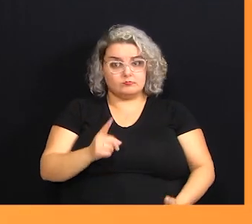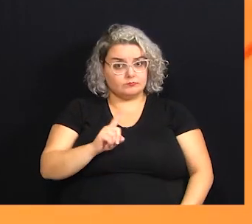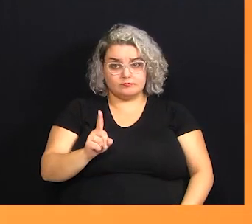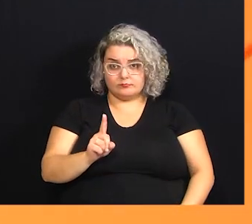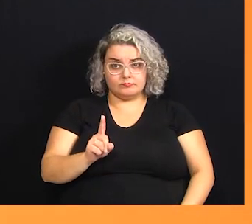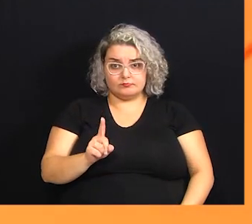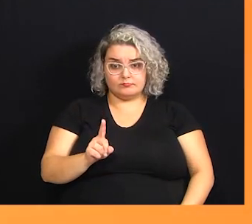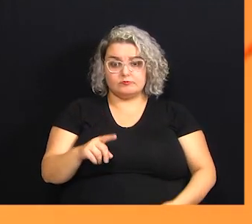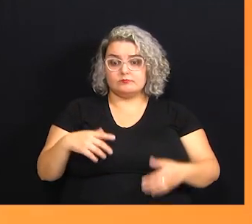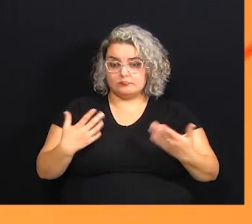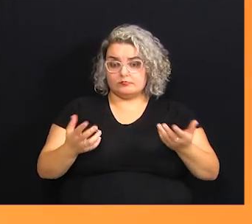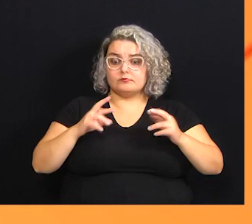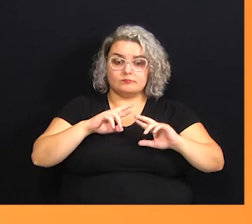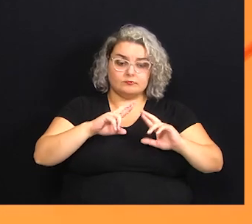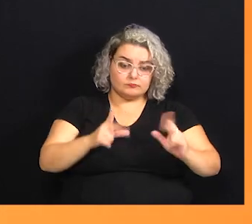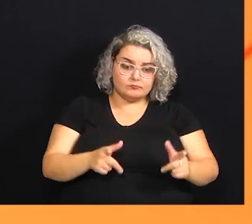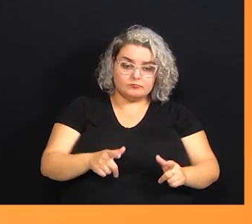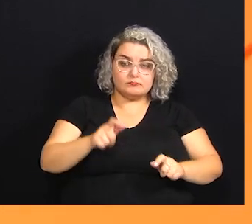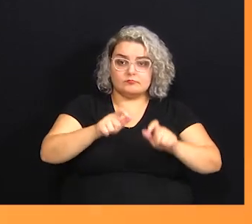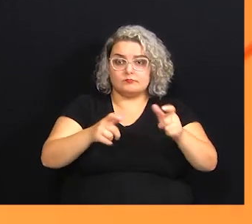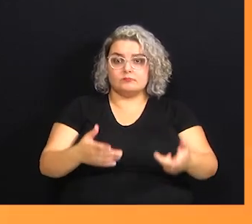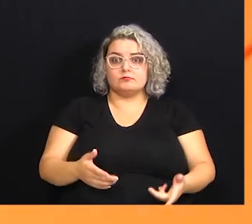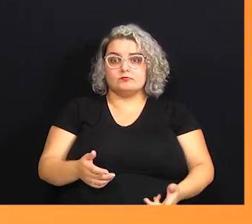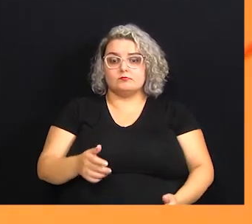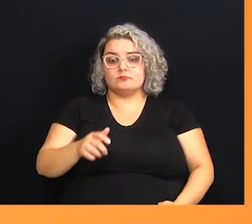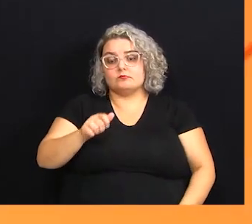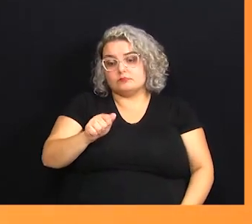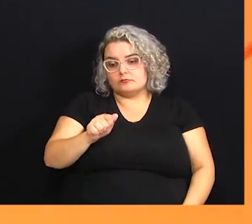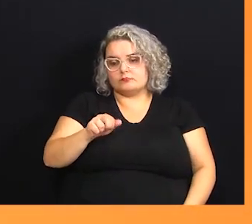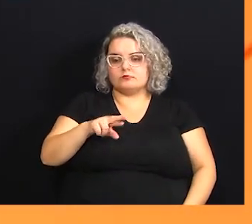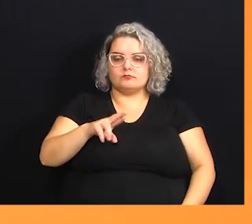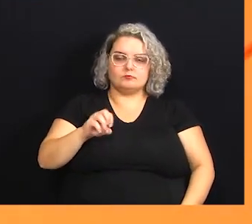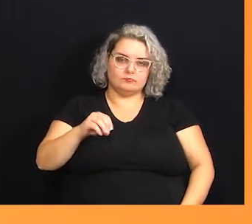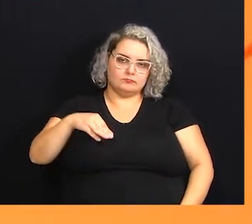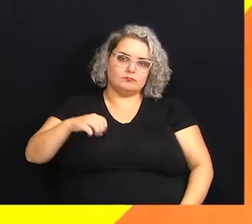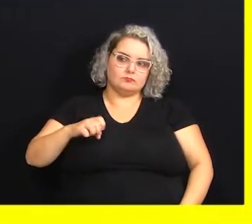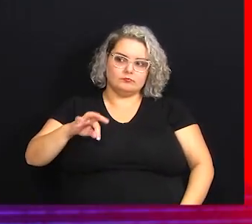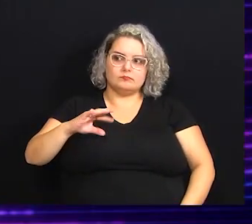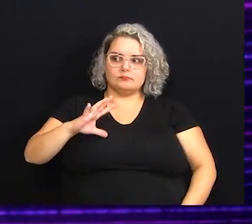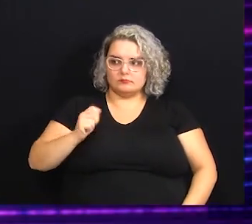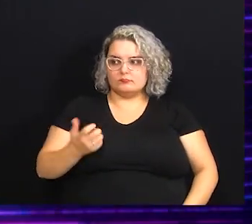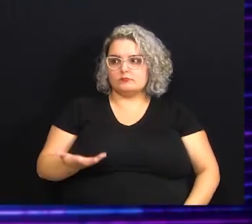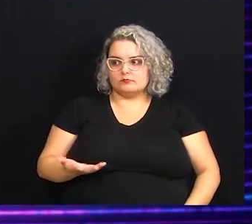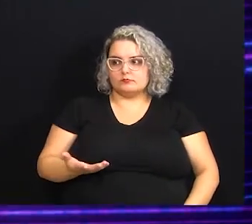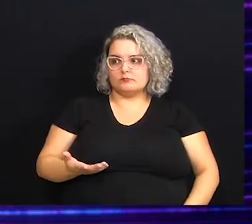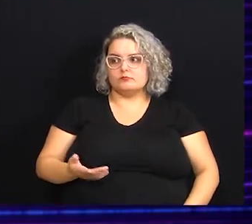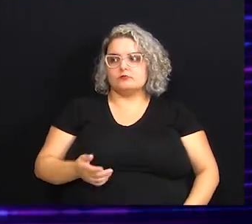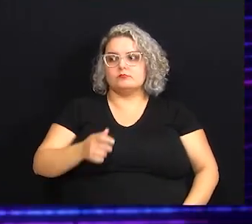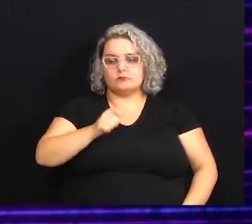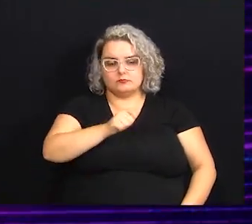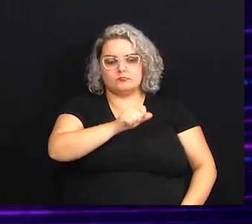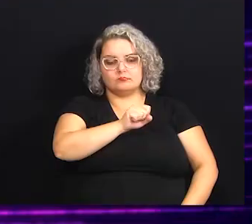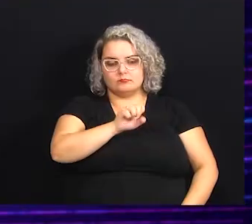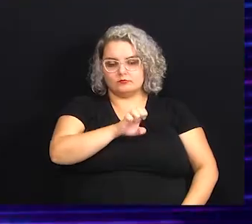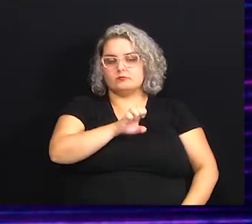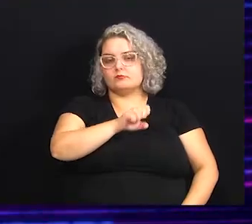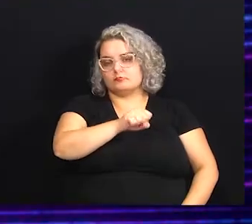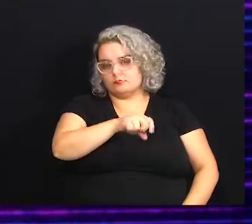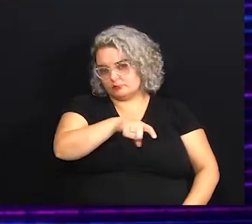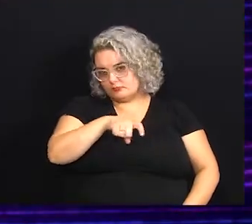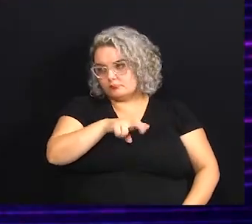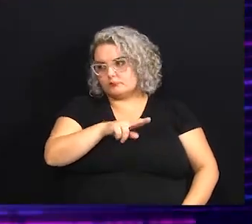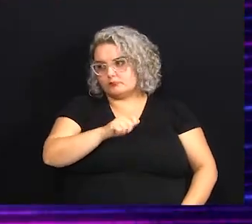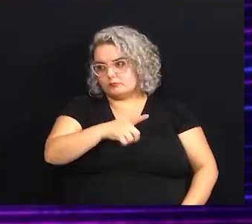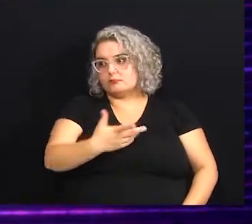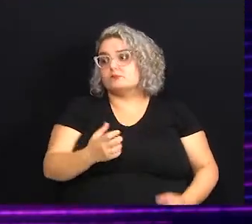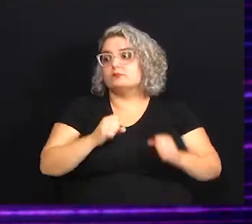não é assim. É diferente de ser uma pessoa aromântica, por exemplo. Já a pessoa assexual, ela pode ter um romance,